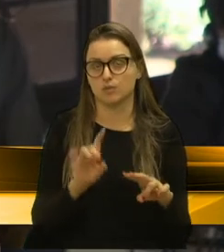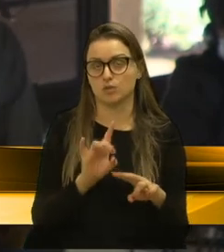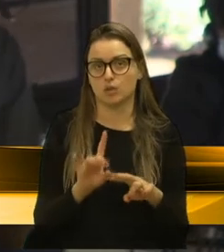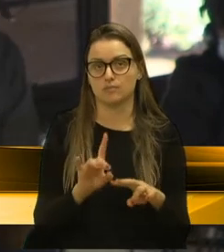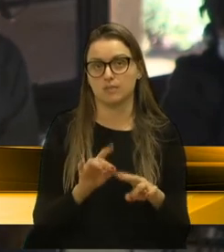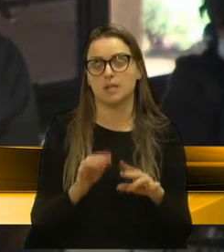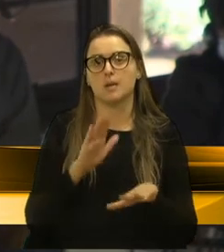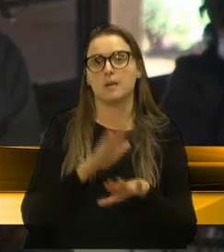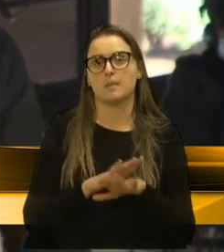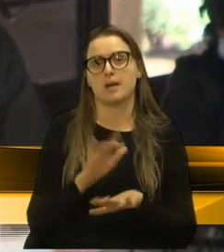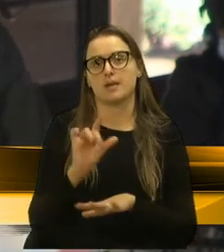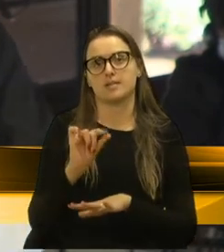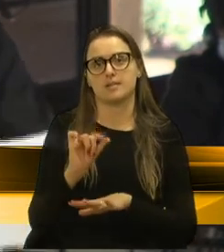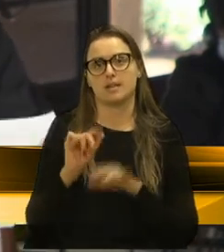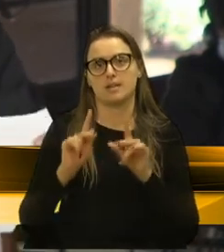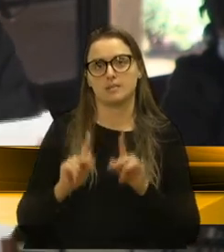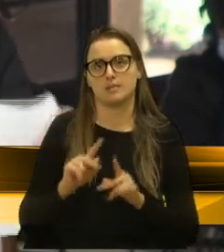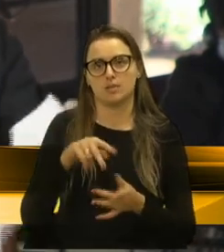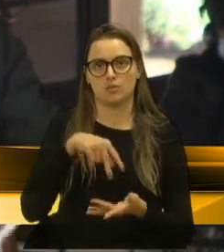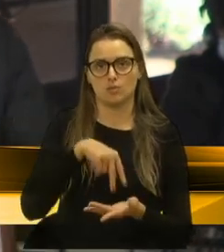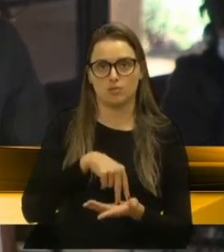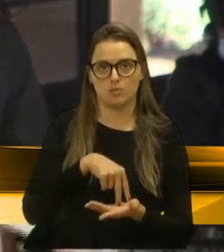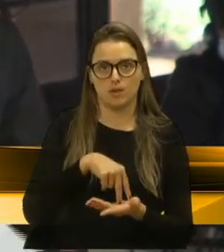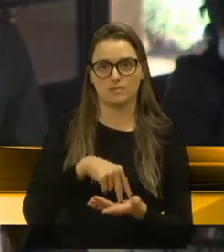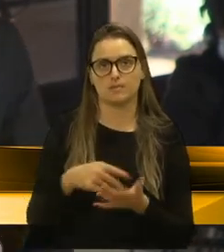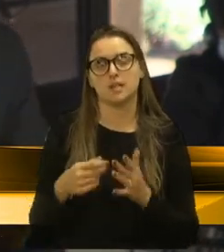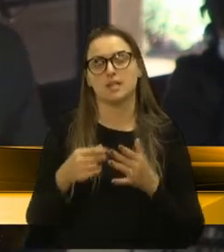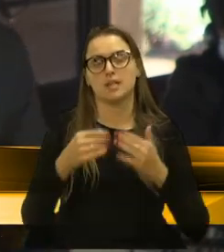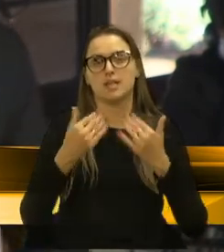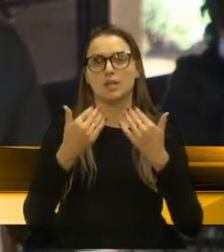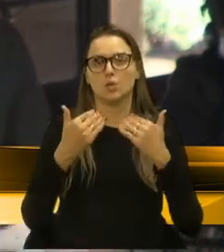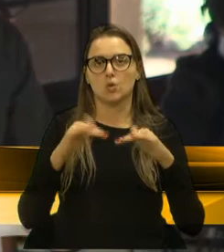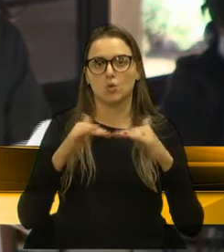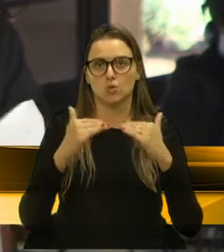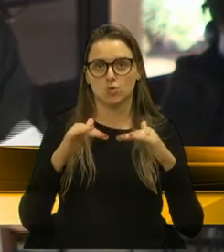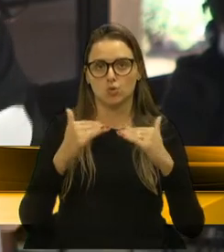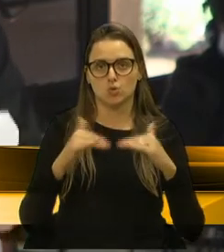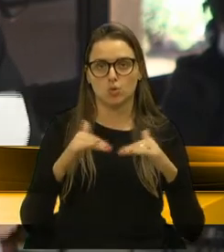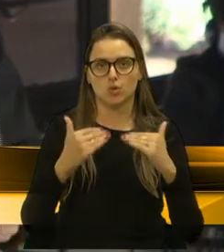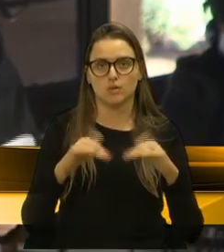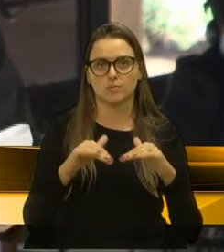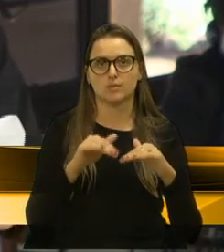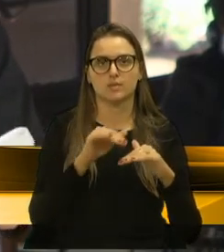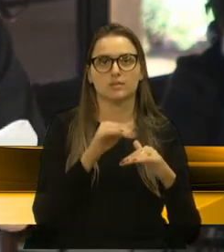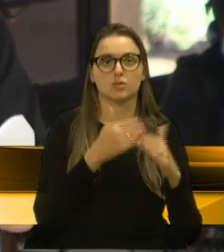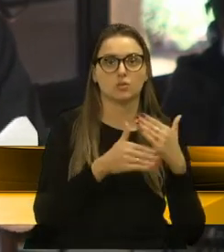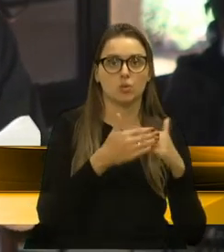mais 10 passageiros em pés. E os articulados sentados, mais 15 em pés.